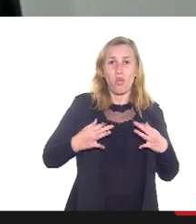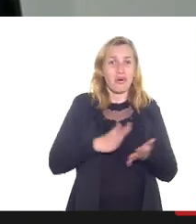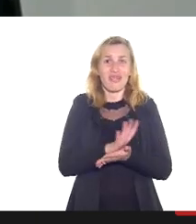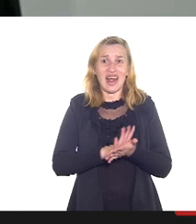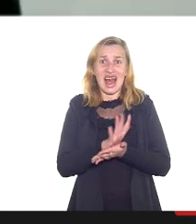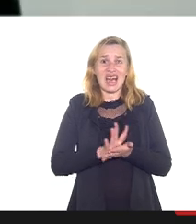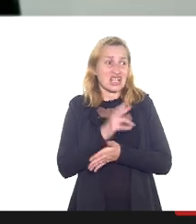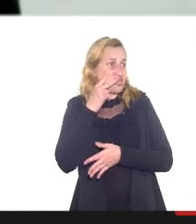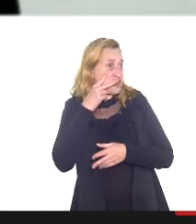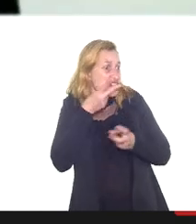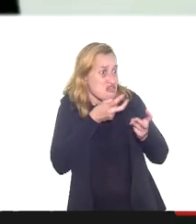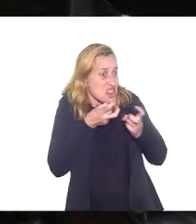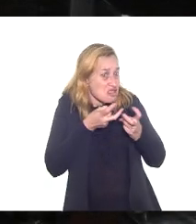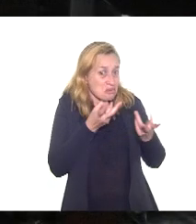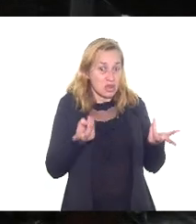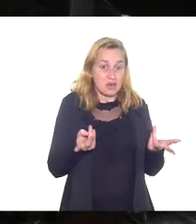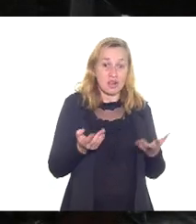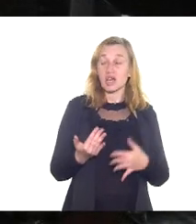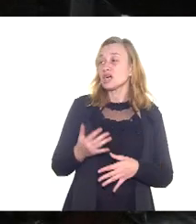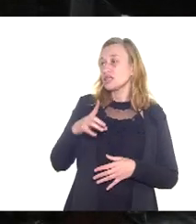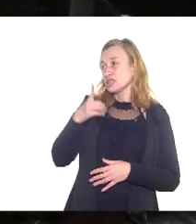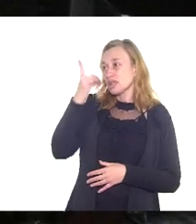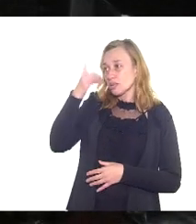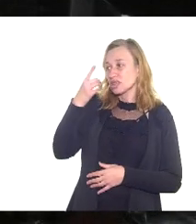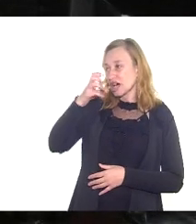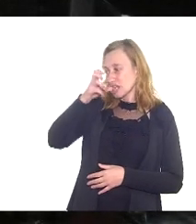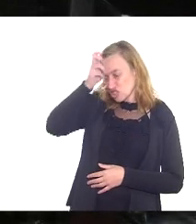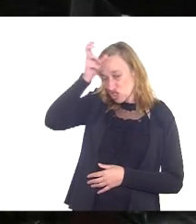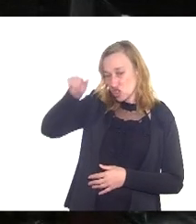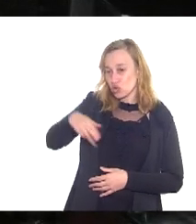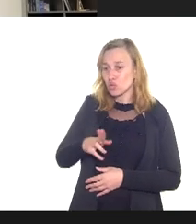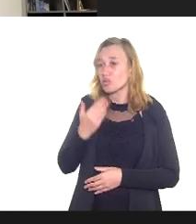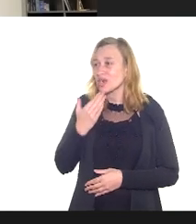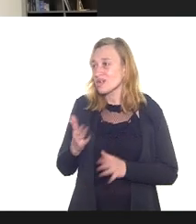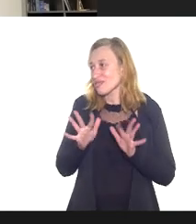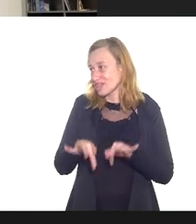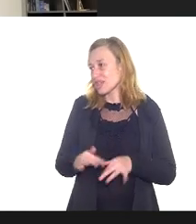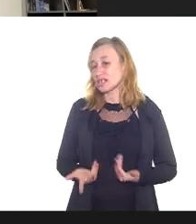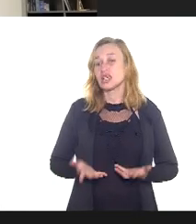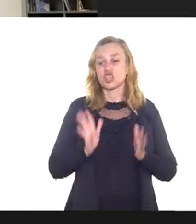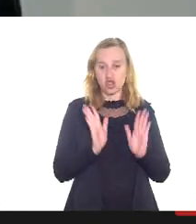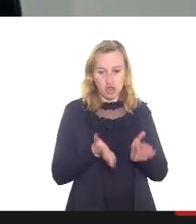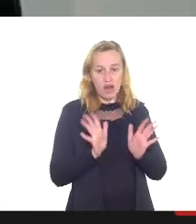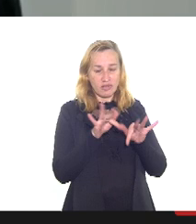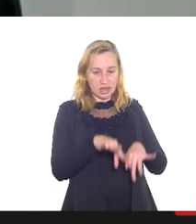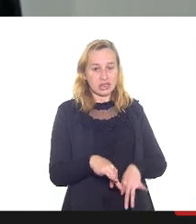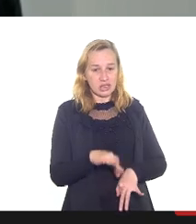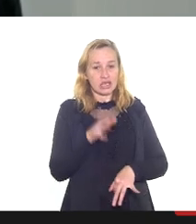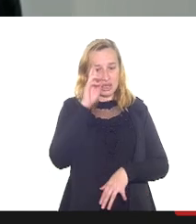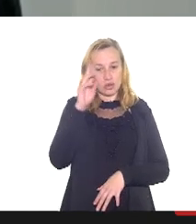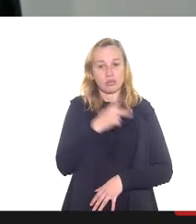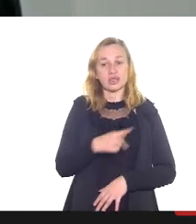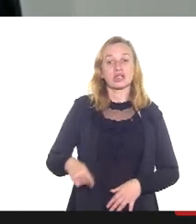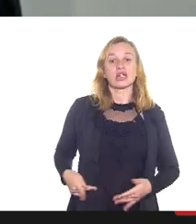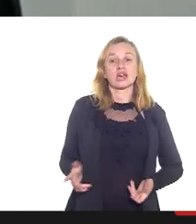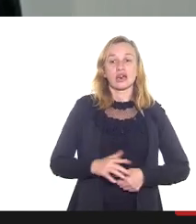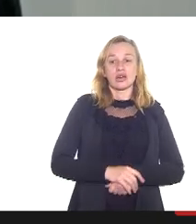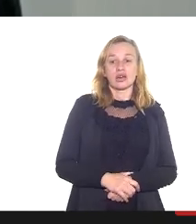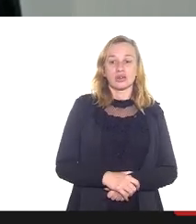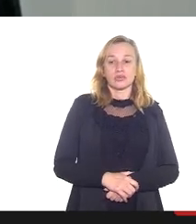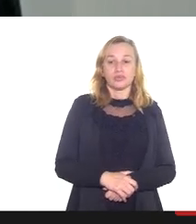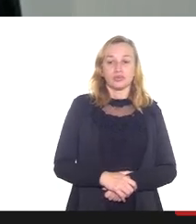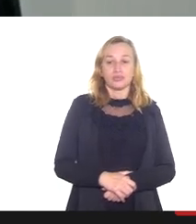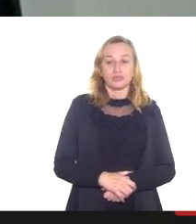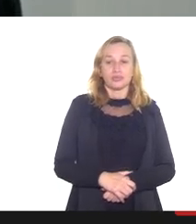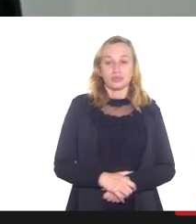abordadas. Deputada Tia Ju, eu queria pedir para Vossa Excelência concluir, por gentileza. Já estou concluindo, presidente.